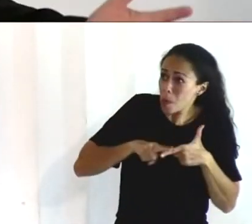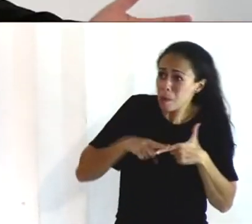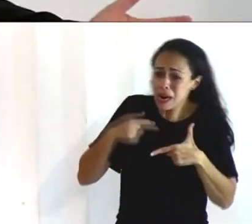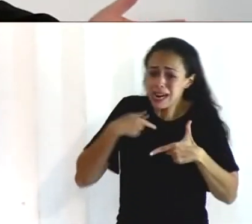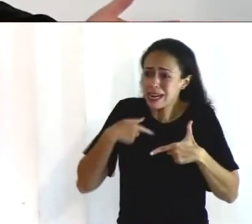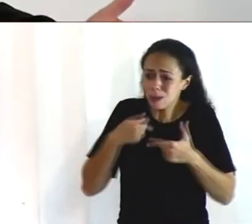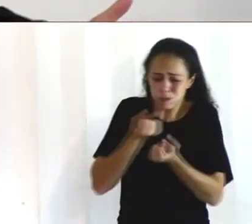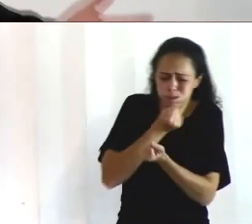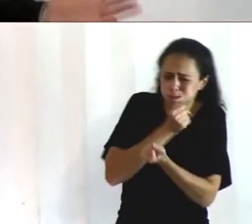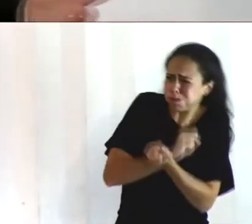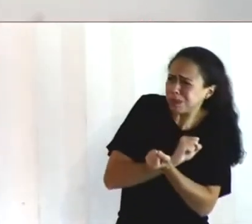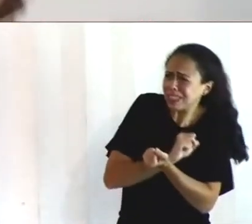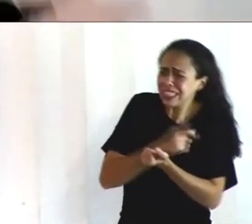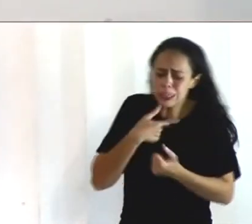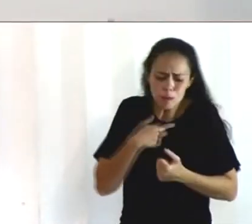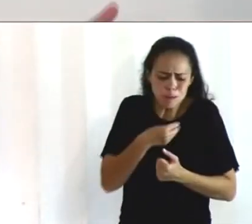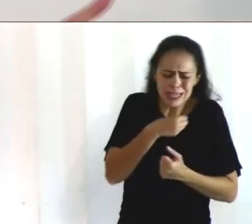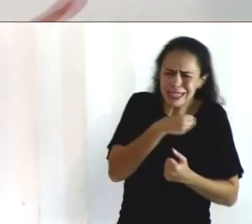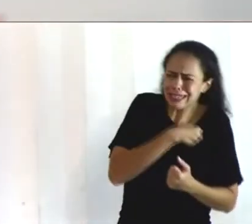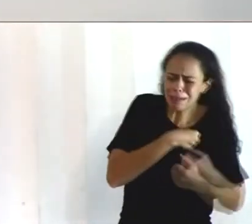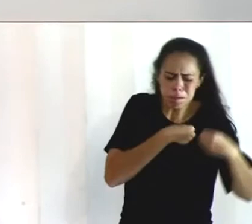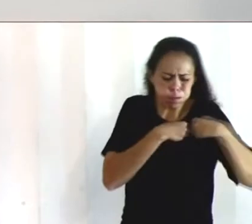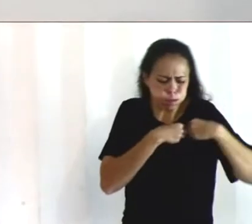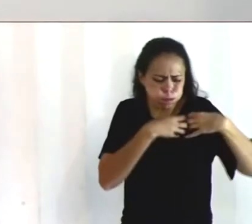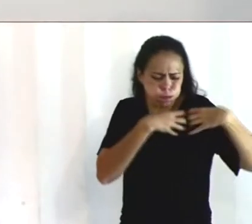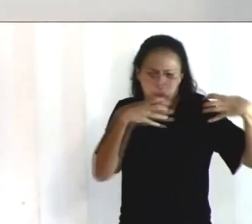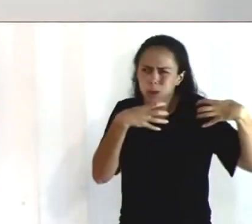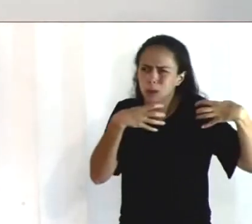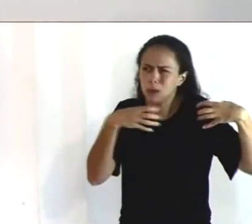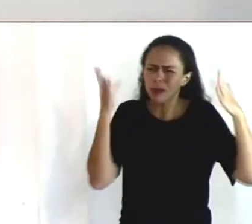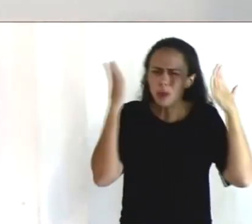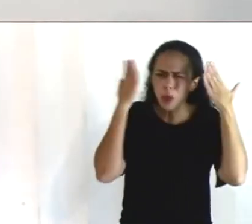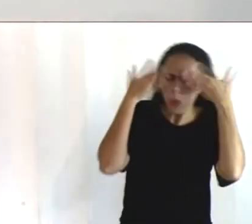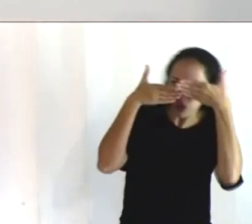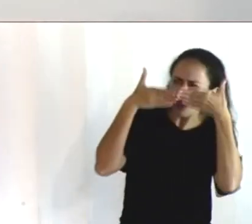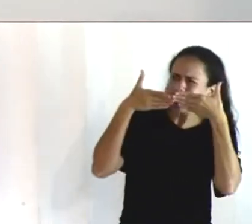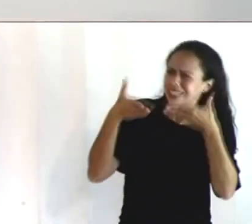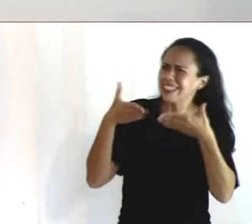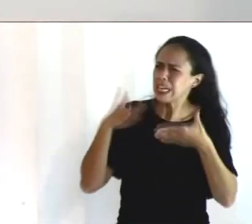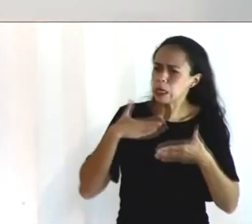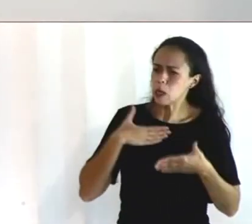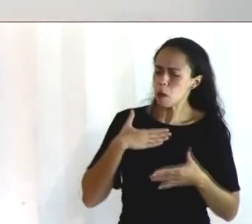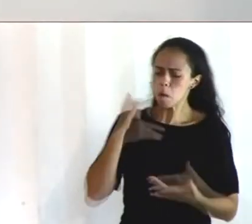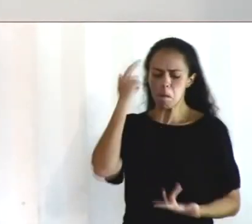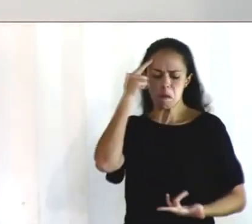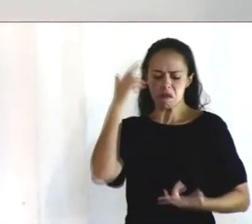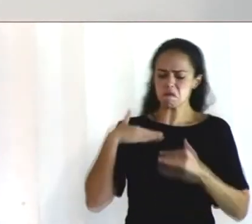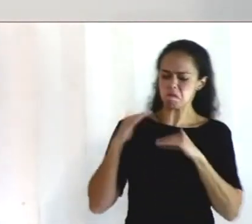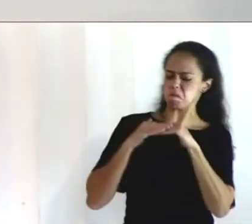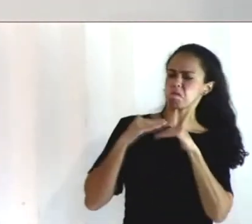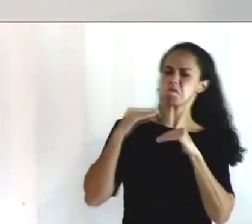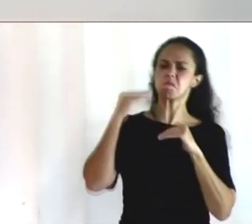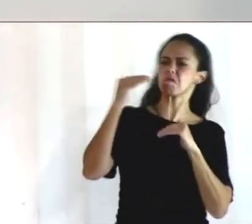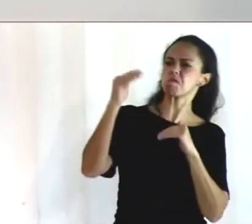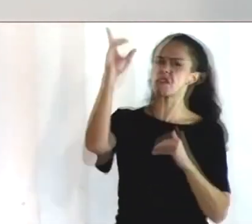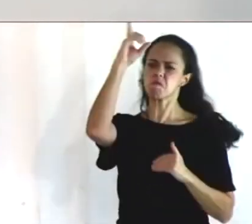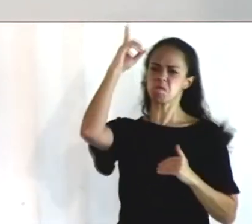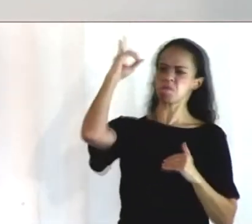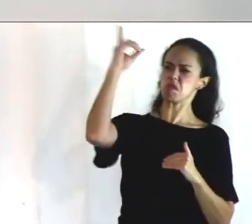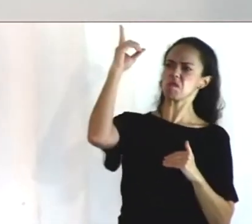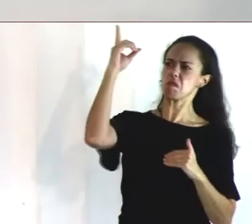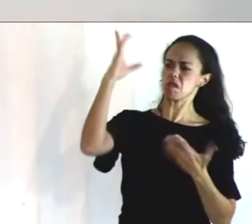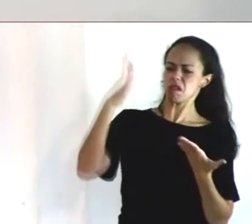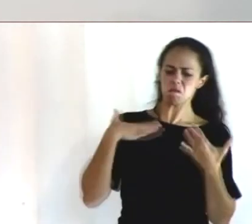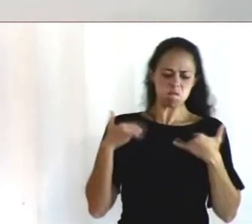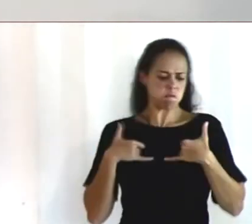projeta a Tua glória, Senhor, quando foi que eu me endeusei? Senhor, quando foi que eu achei que eu era o centro do mundo? Quando foi que eu achei que as pessoas tinham de